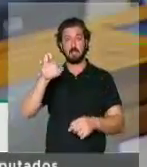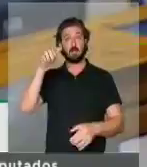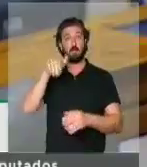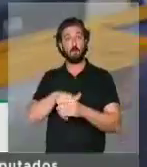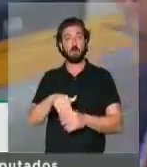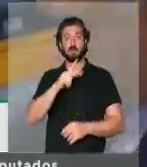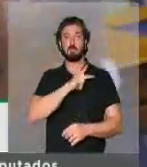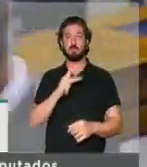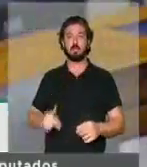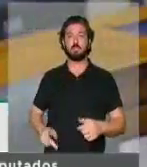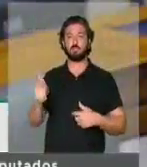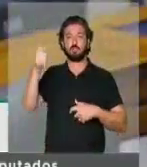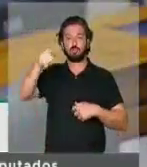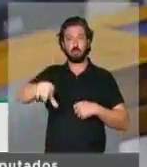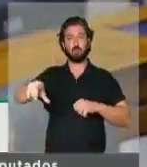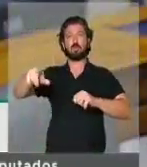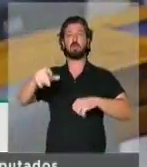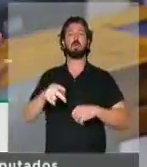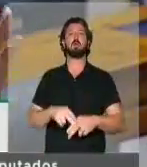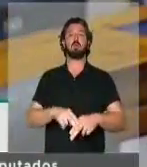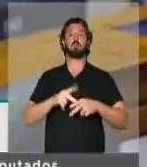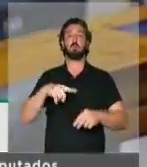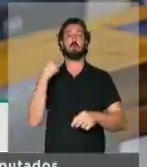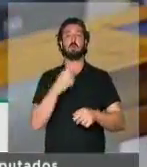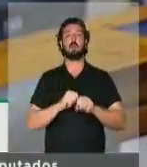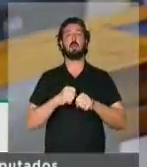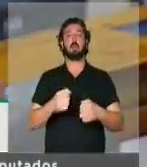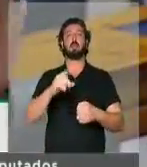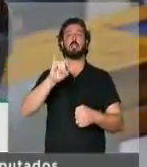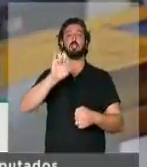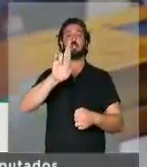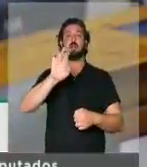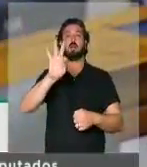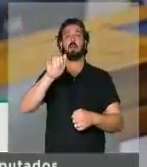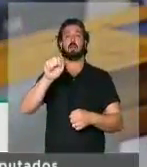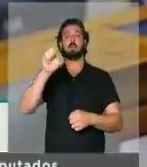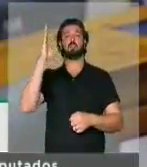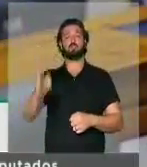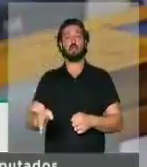votar para presidente, por isso defendemos eleições diretas já.